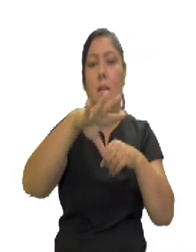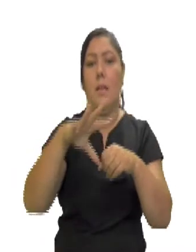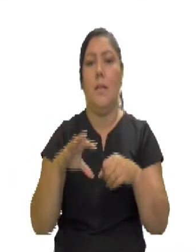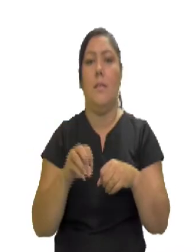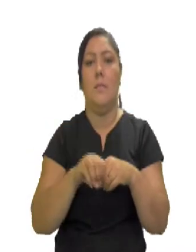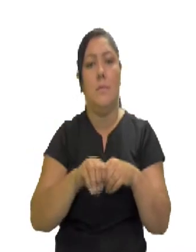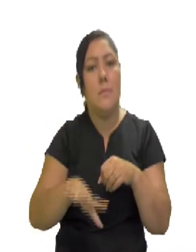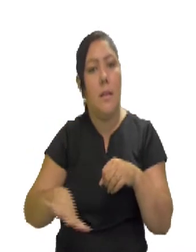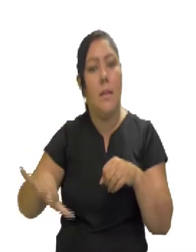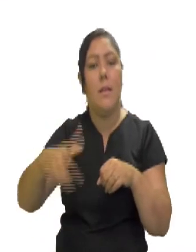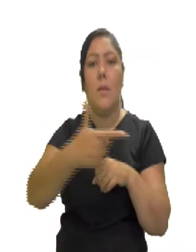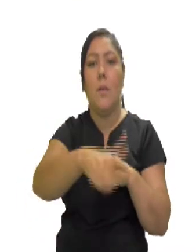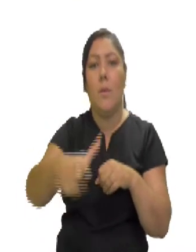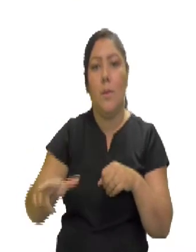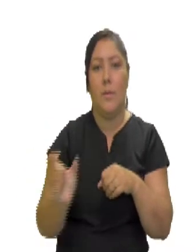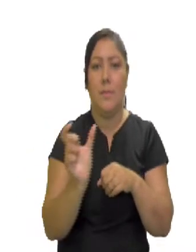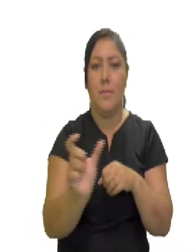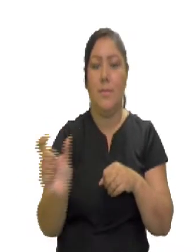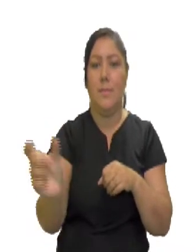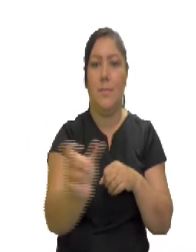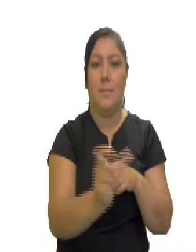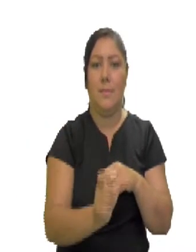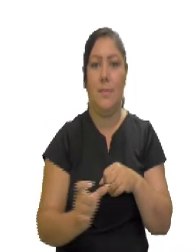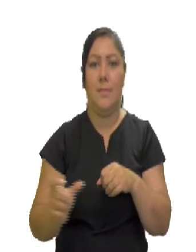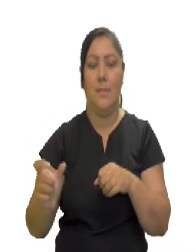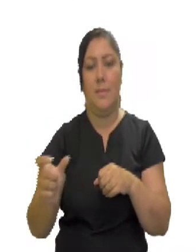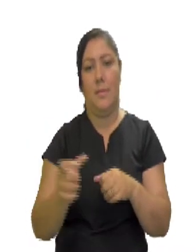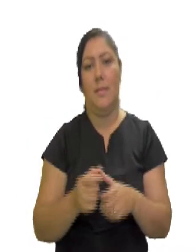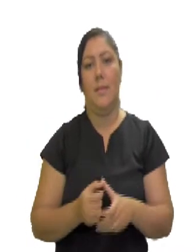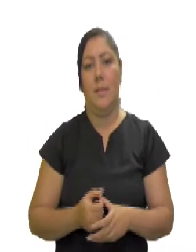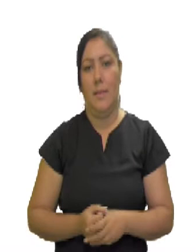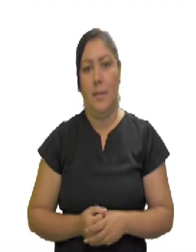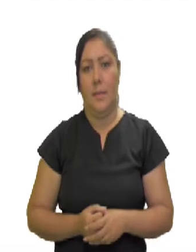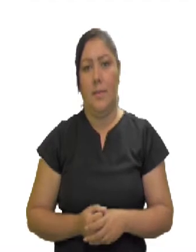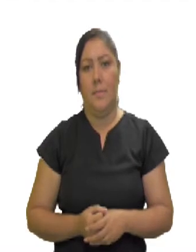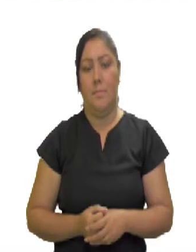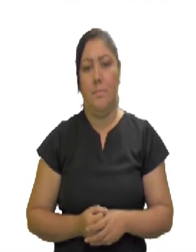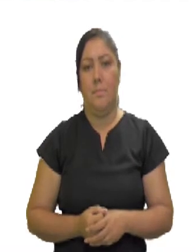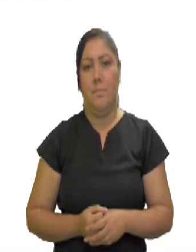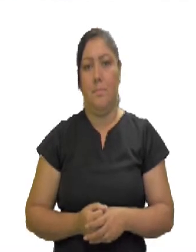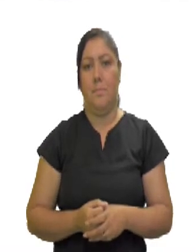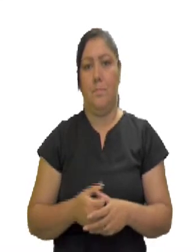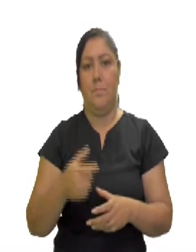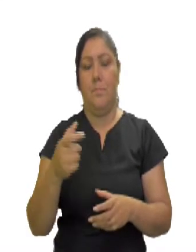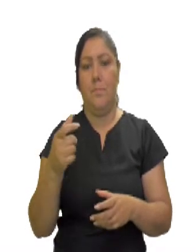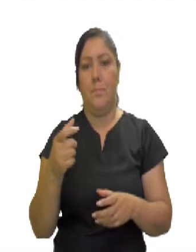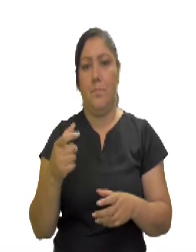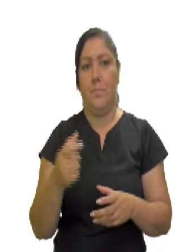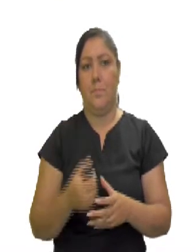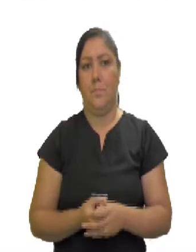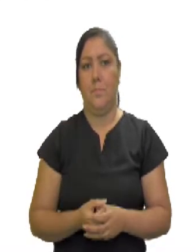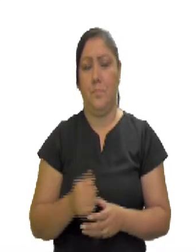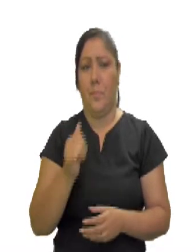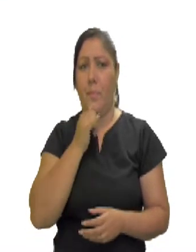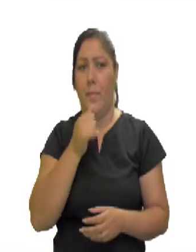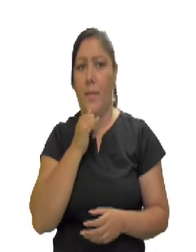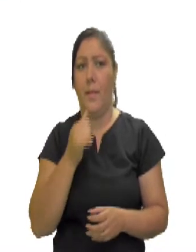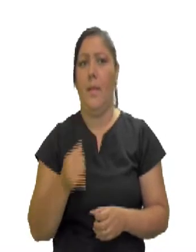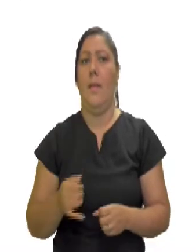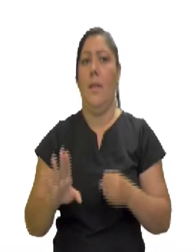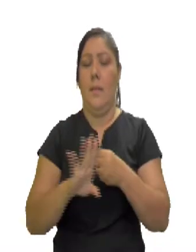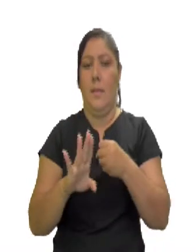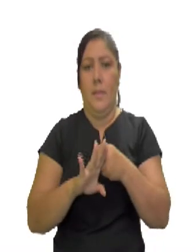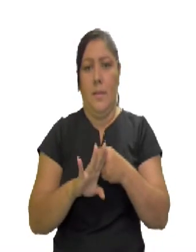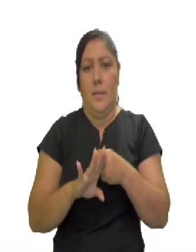formado a partir de outra palavra, a qual é um substantivo primitivo. Por exemplo, substantivo primitivo,